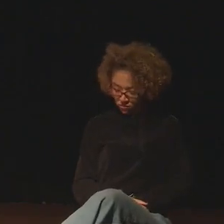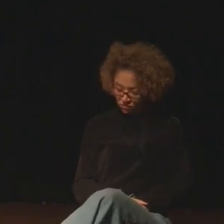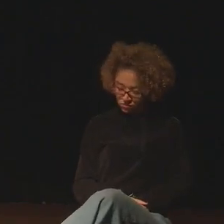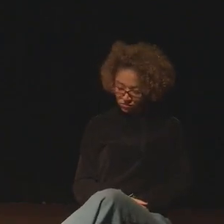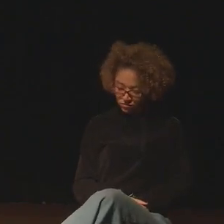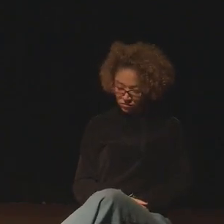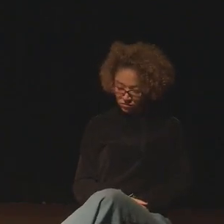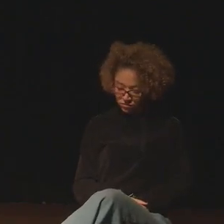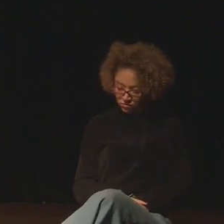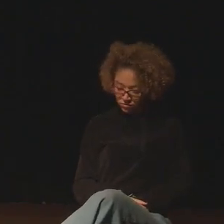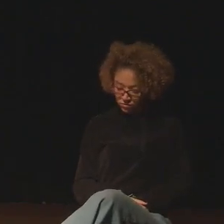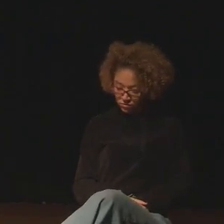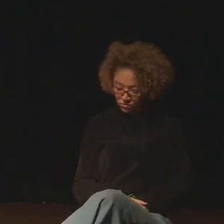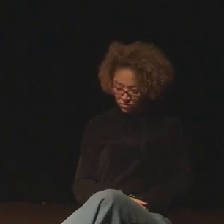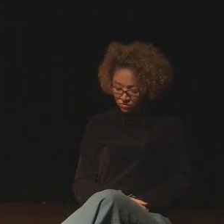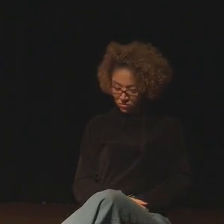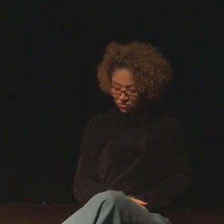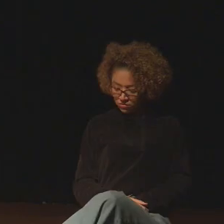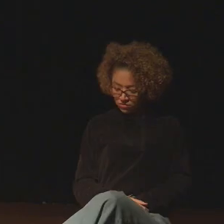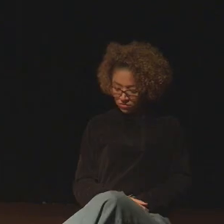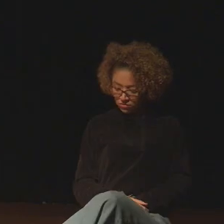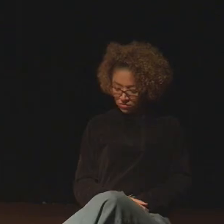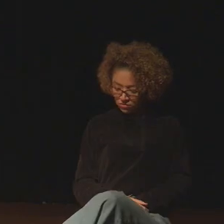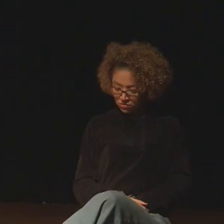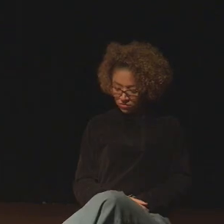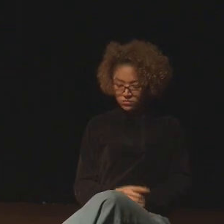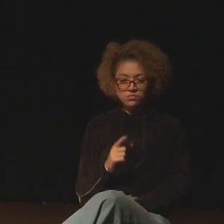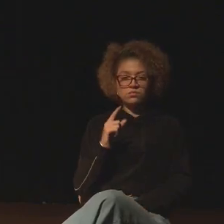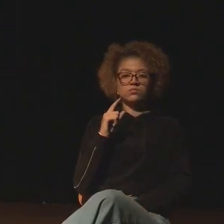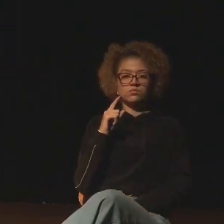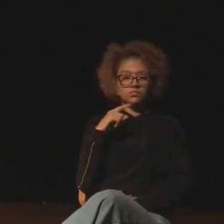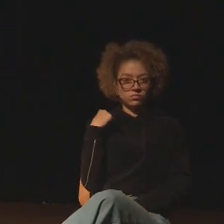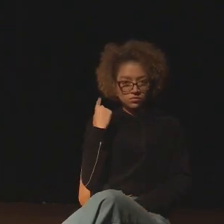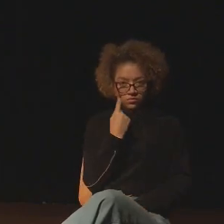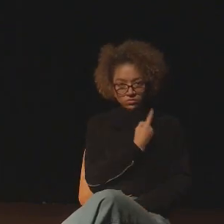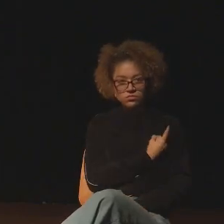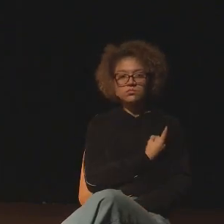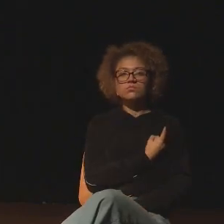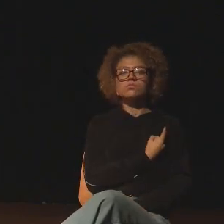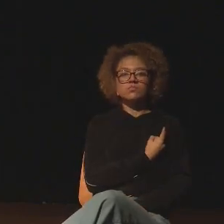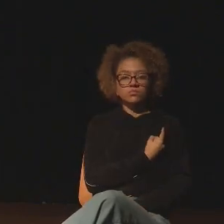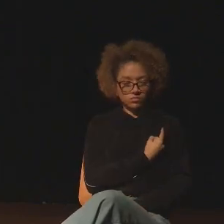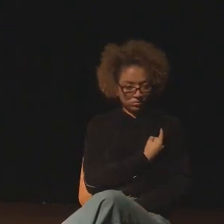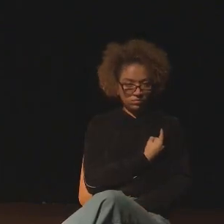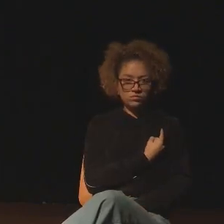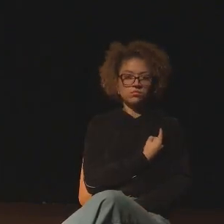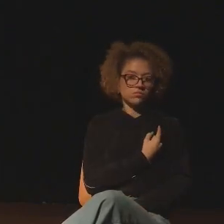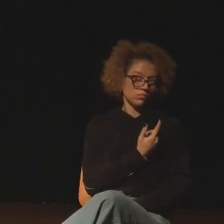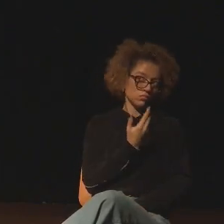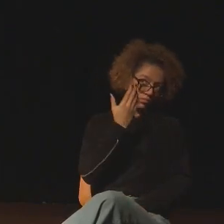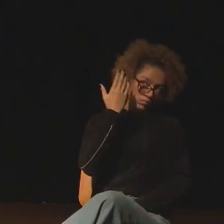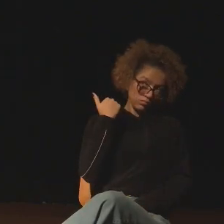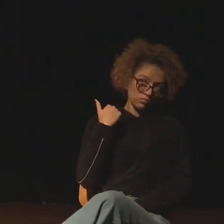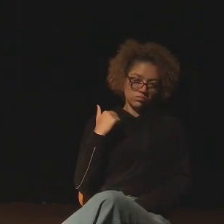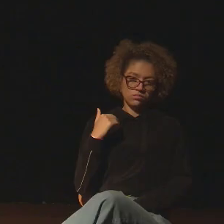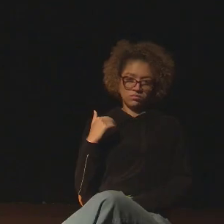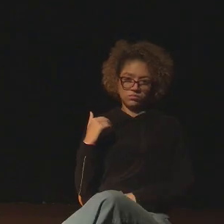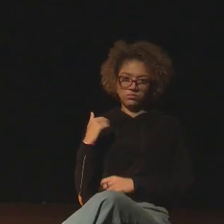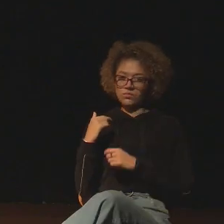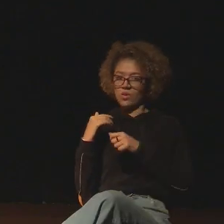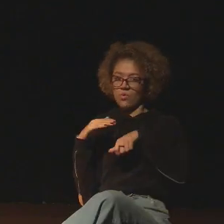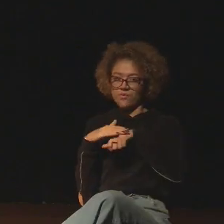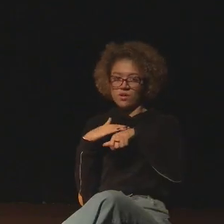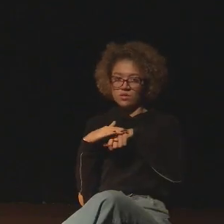de circulação, porque realmente é muito perigoso. A gente traz o diálogo que a gente fez com o pessoal da CIURB também, apresenta